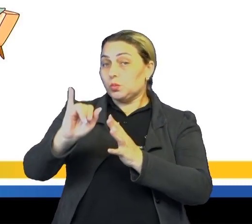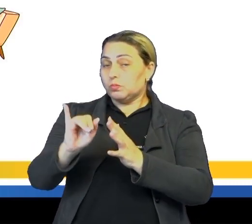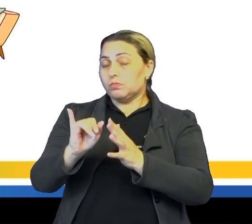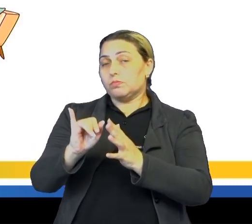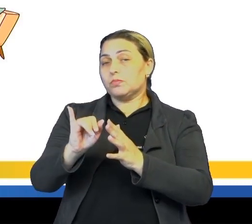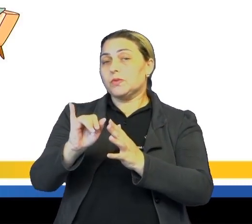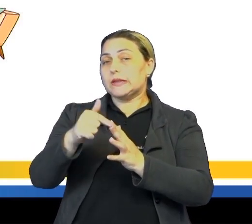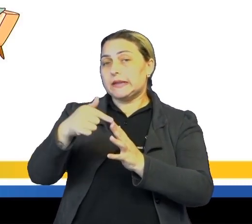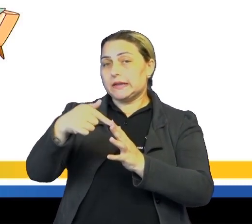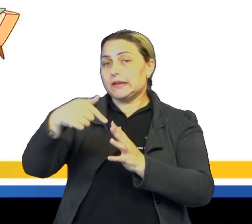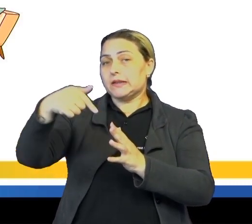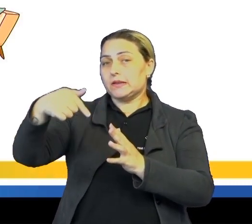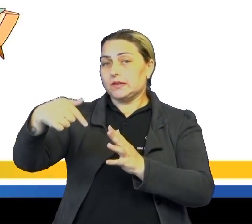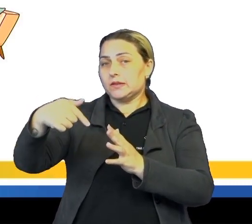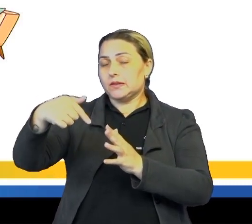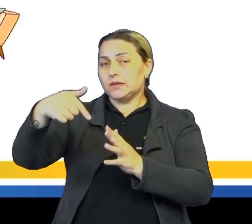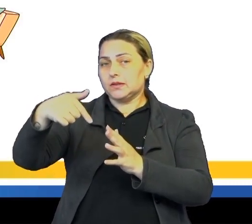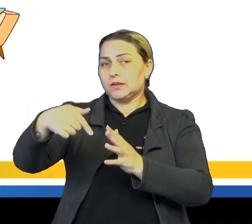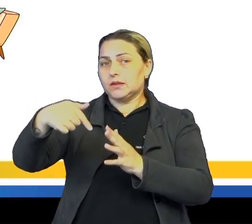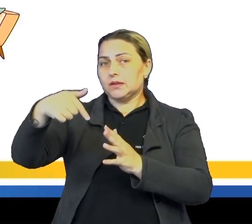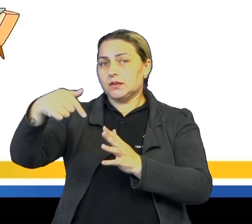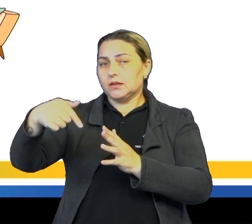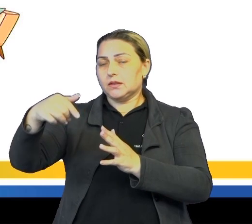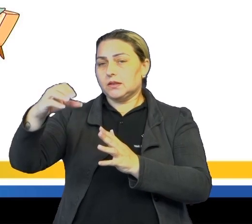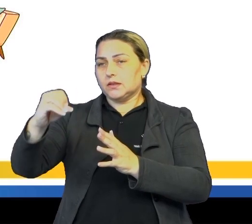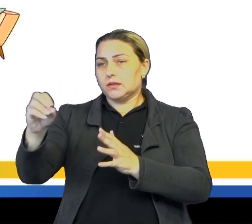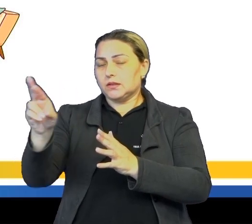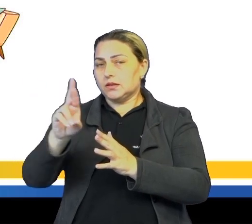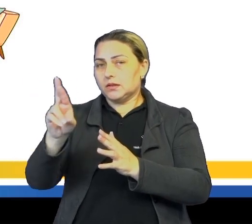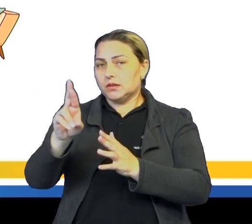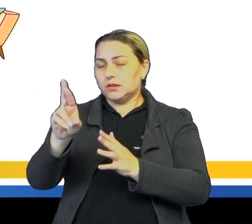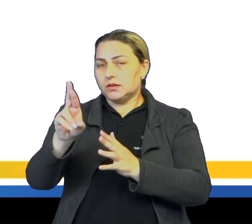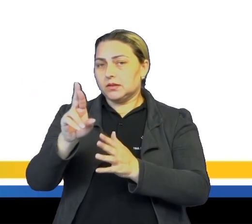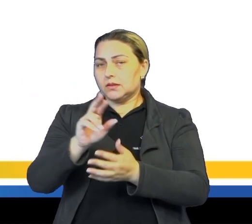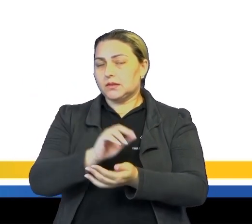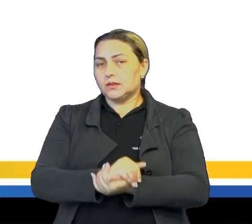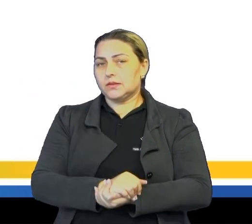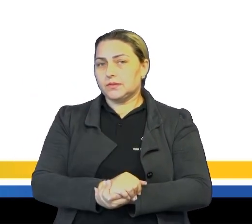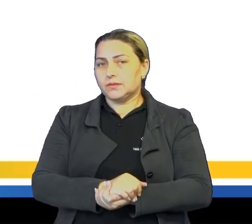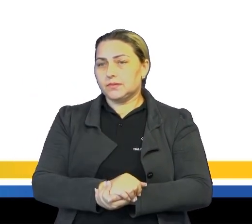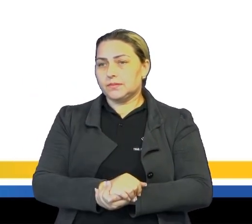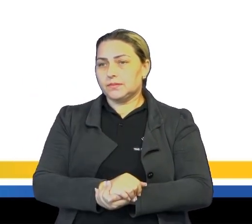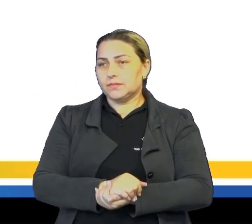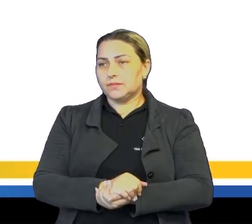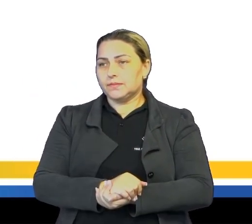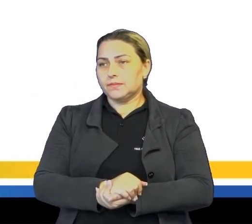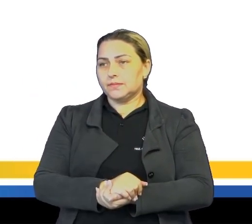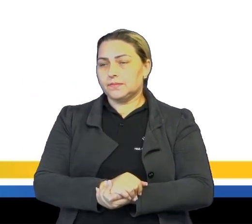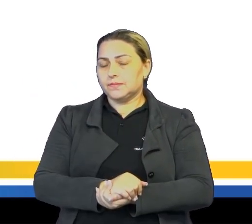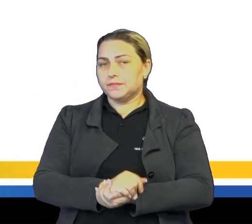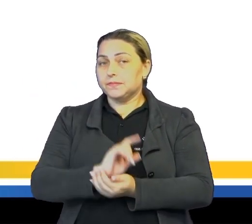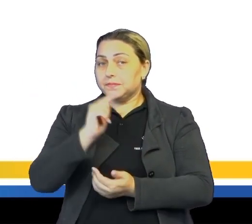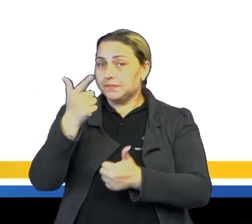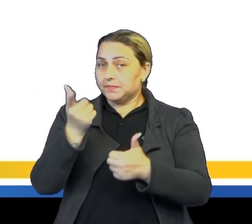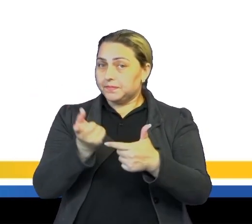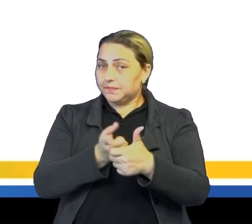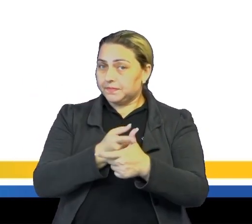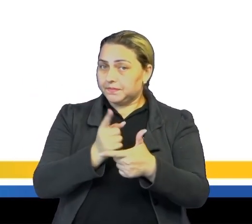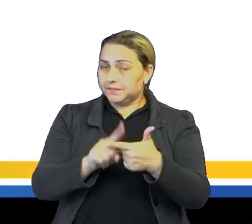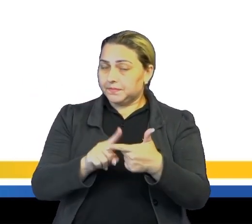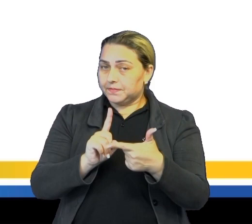valor de r$ 720 no sofá que ela tanto queria a segunda